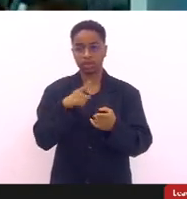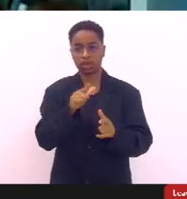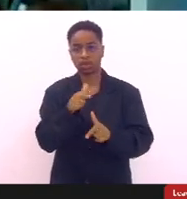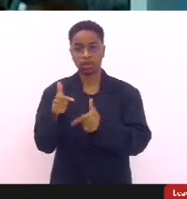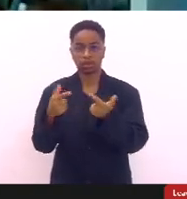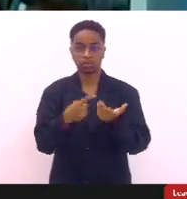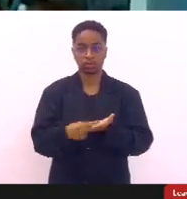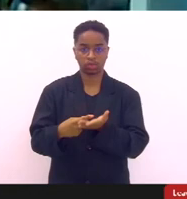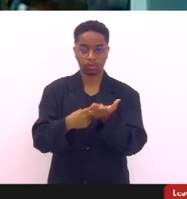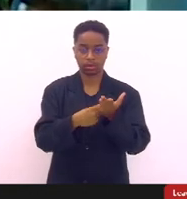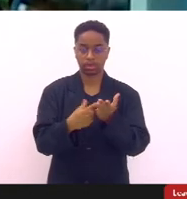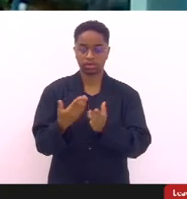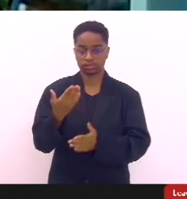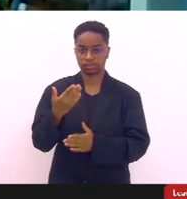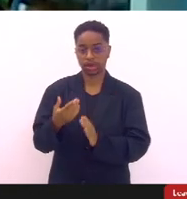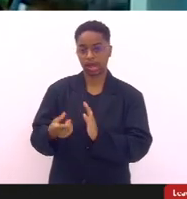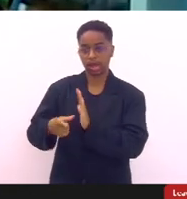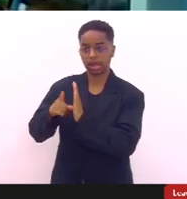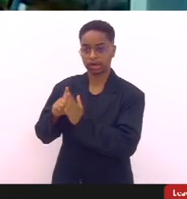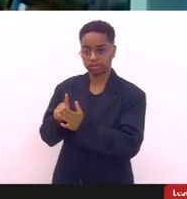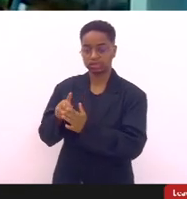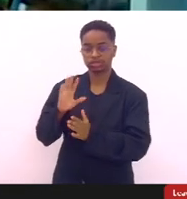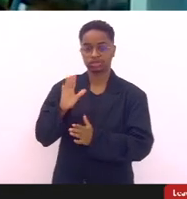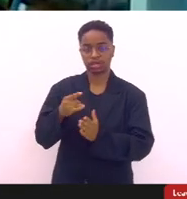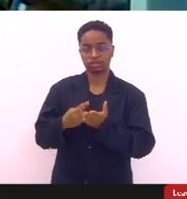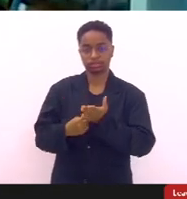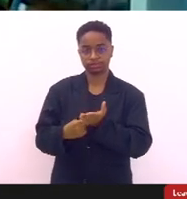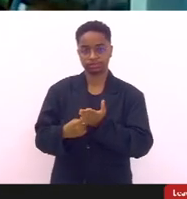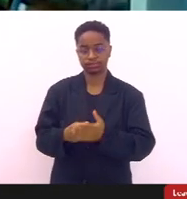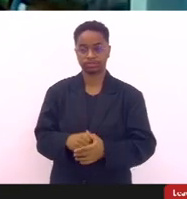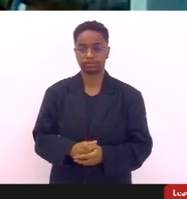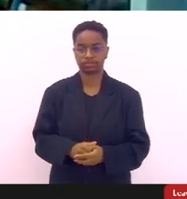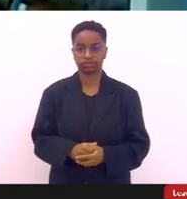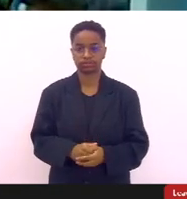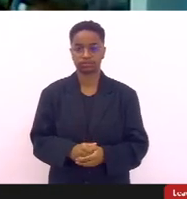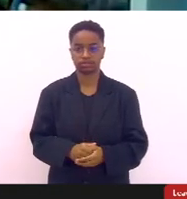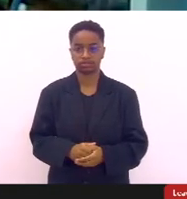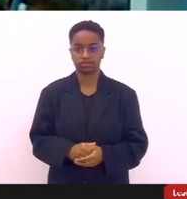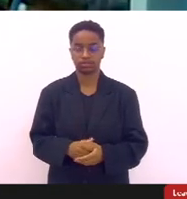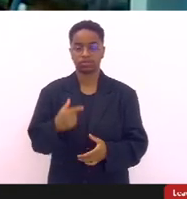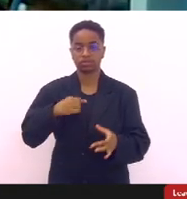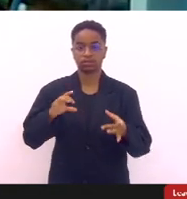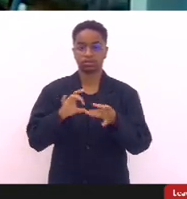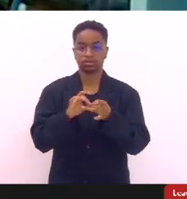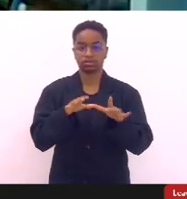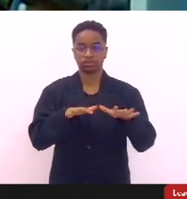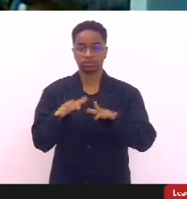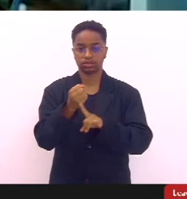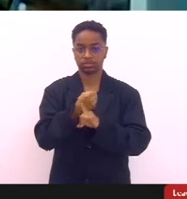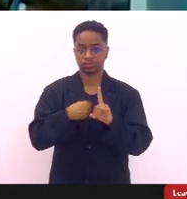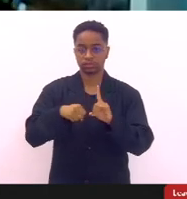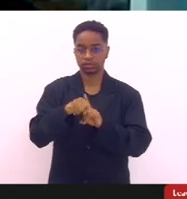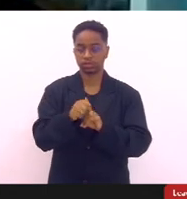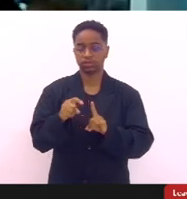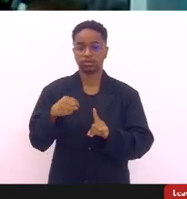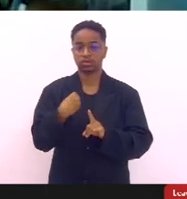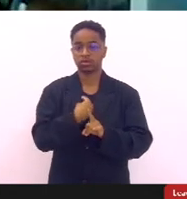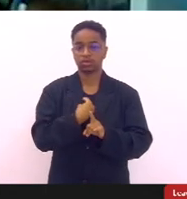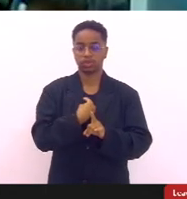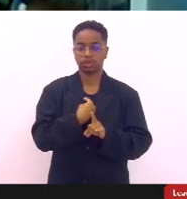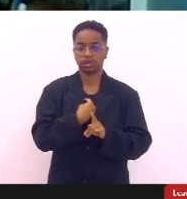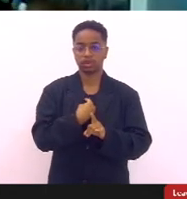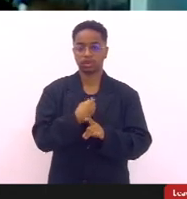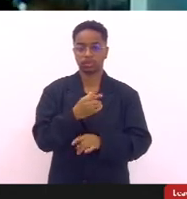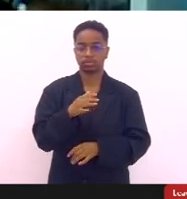já firmados anteriormente. Eu sou do movimento social, nós somos do segmento de usuários,